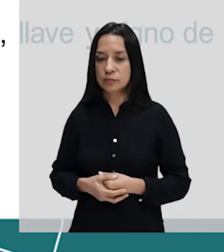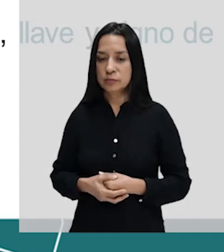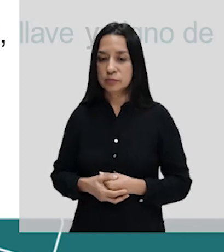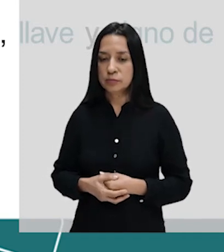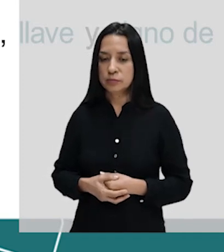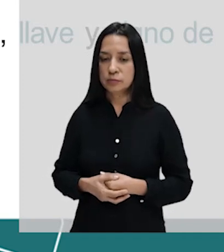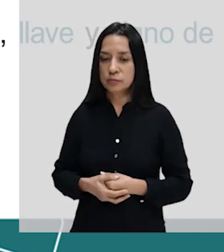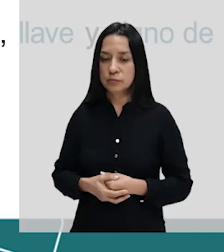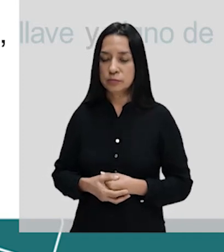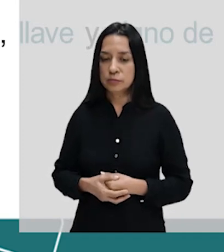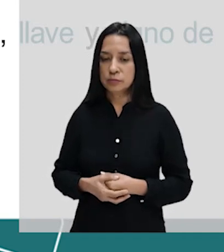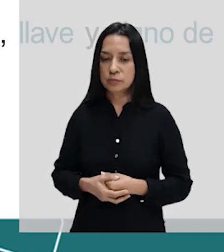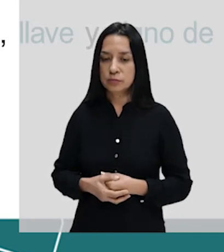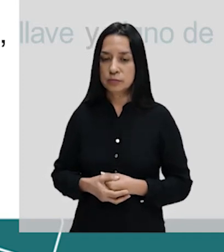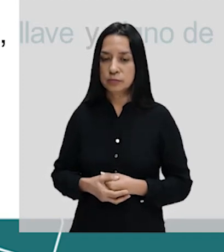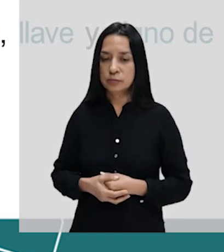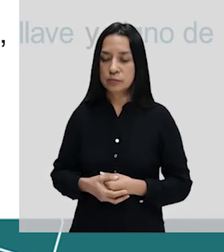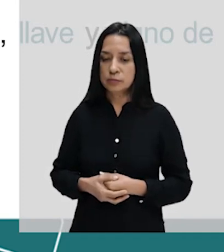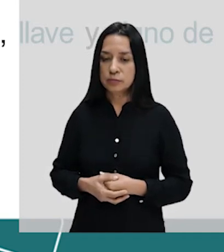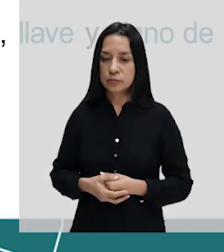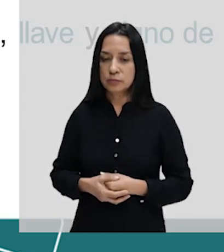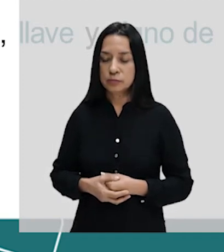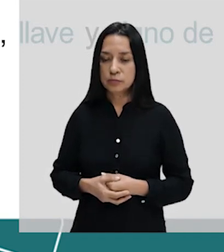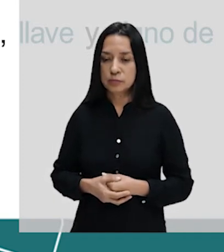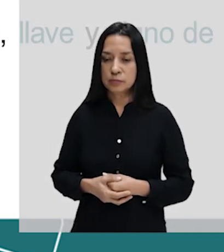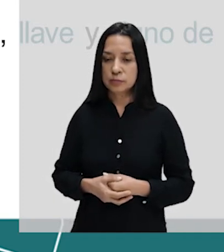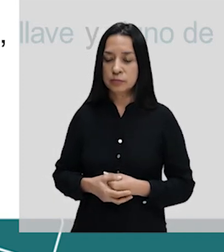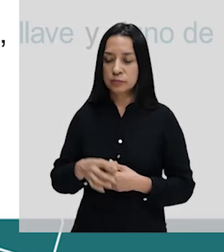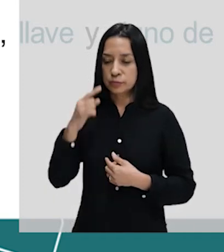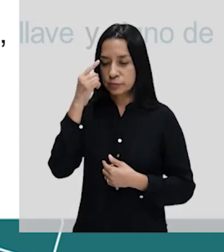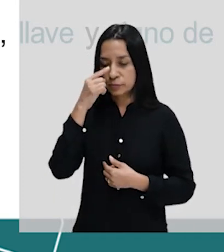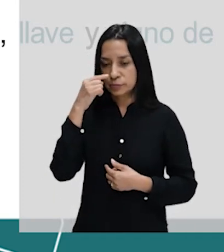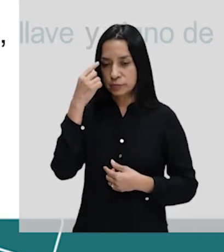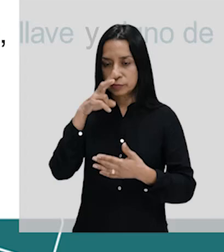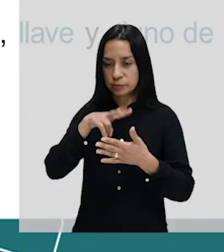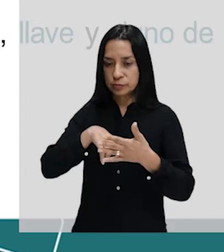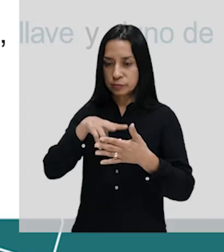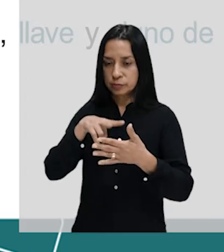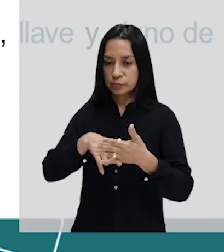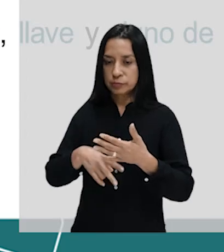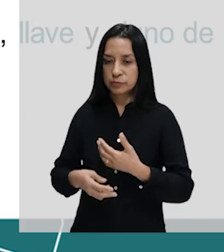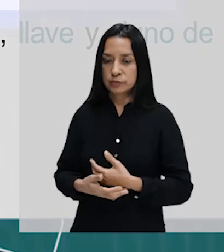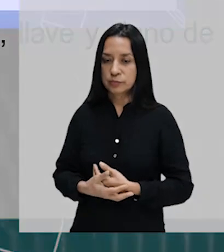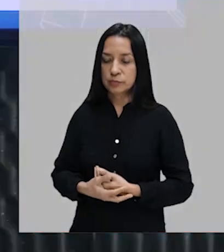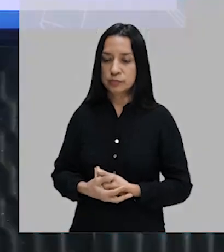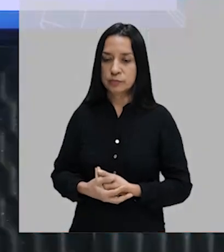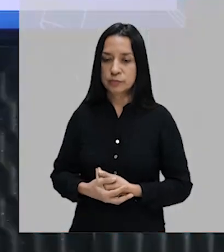Tilde, que eu falo para vocês em toda a aula quase, apóstrofo,